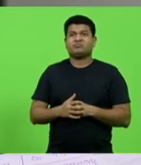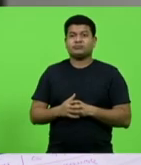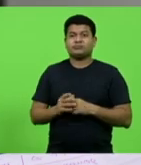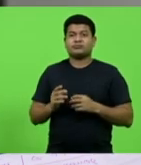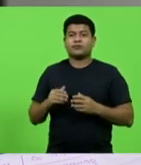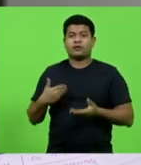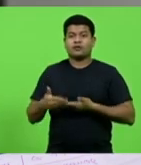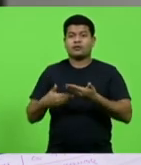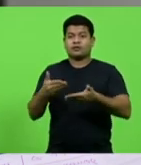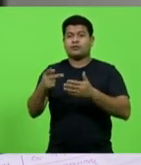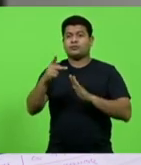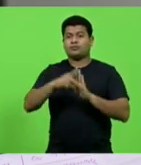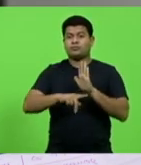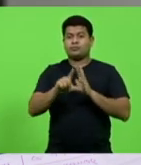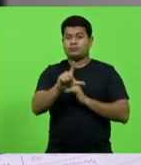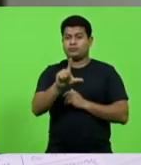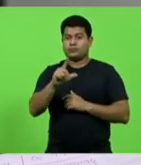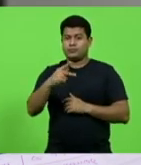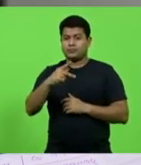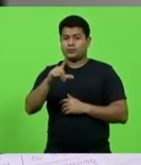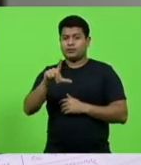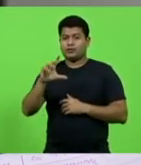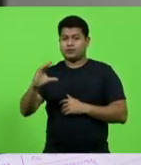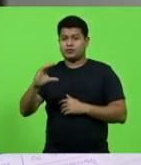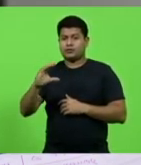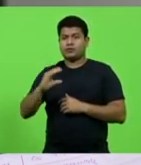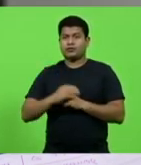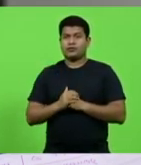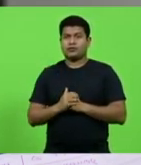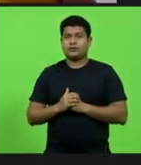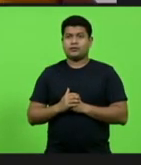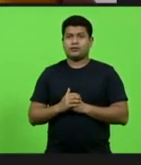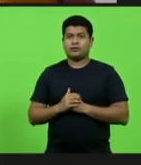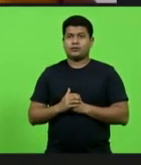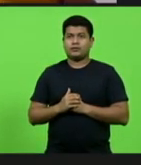tramitação do PLC. Segue na Comissão de Educação. Sim.